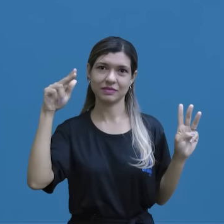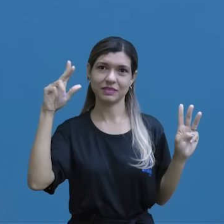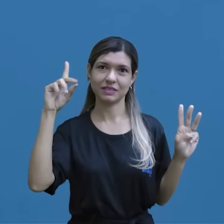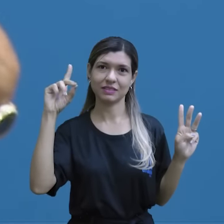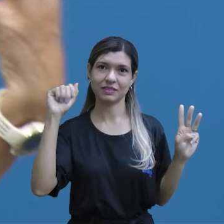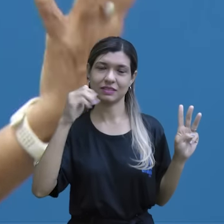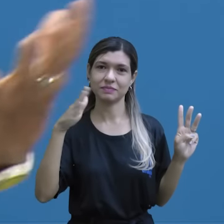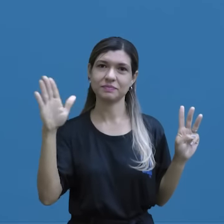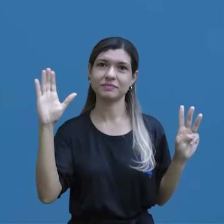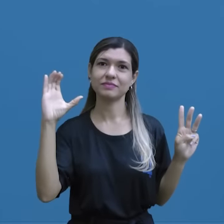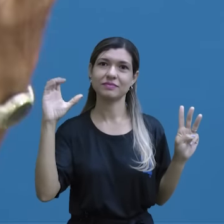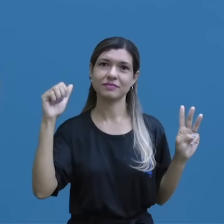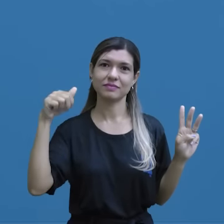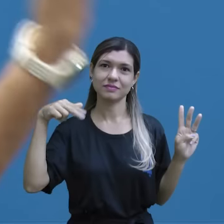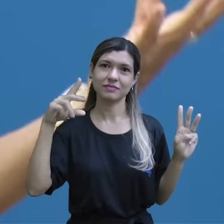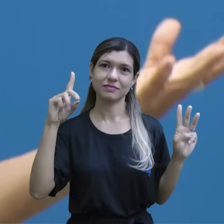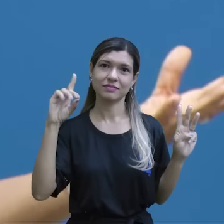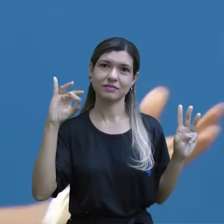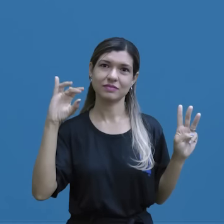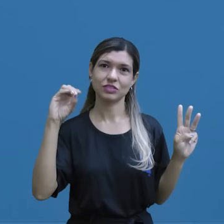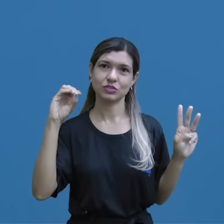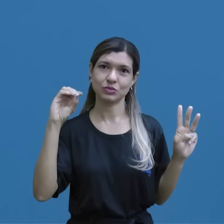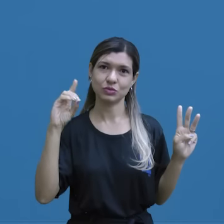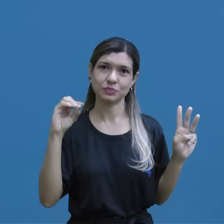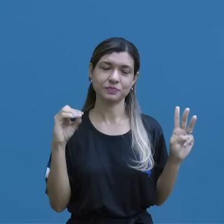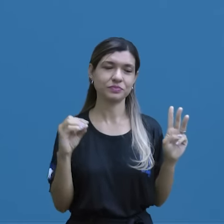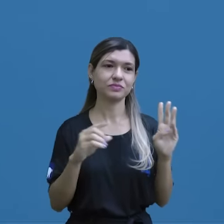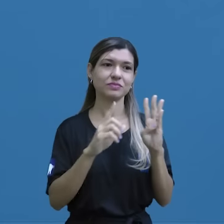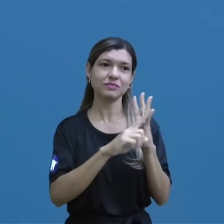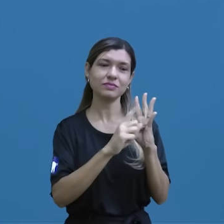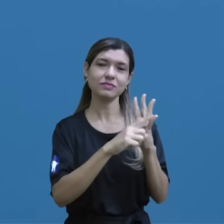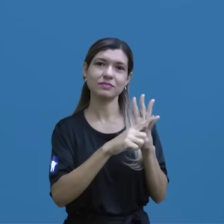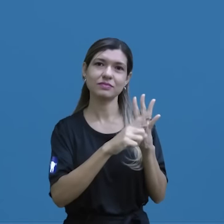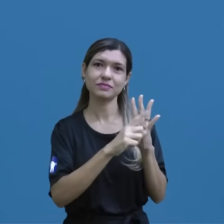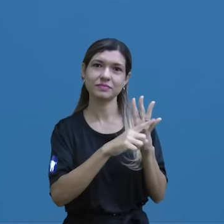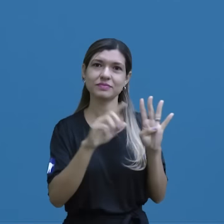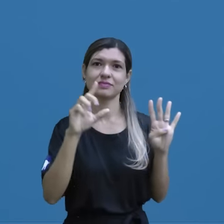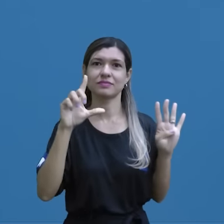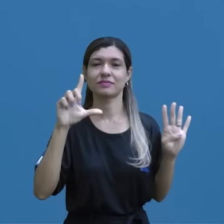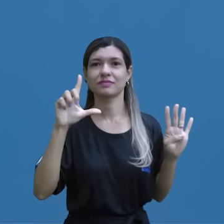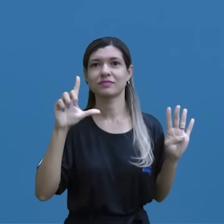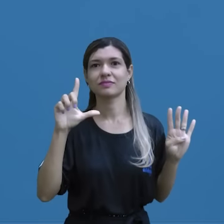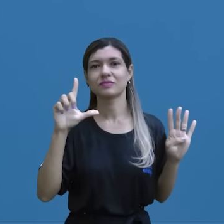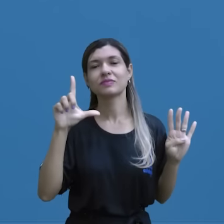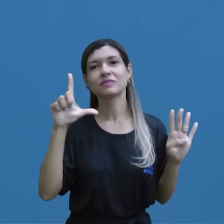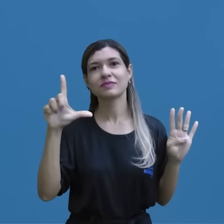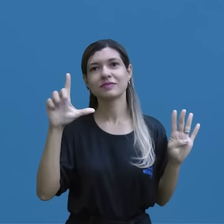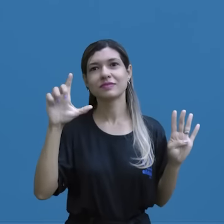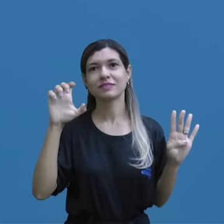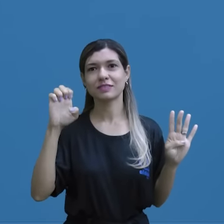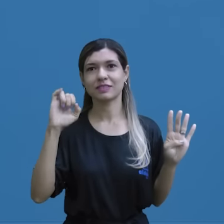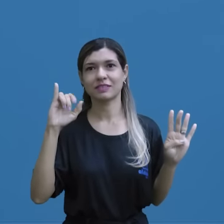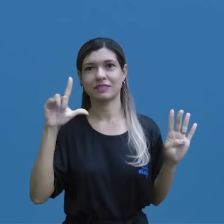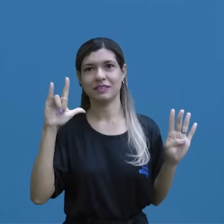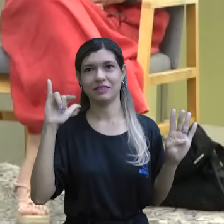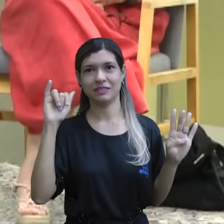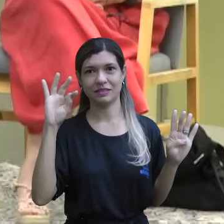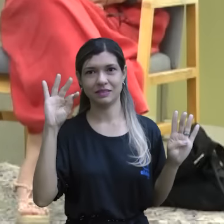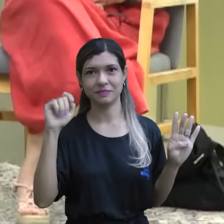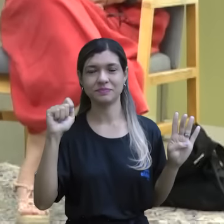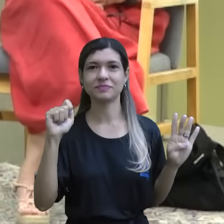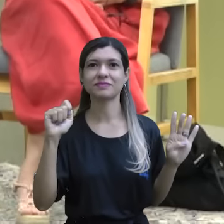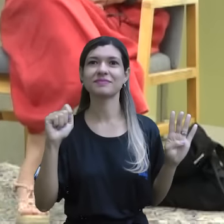Então, vai ser um happening, Clarice Lispector e cinema, tá? No cinema.